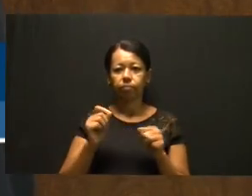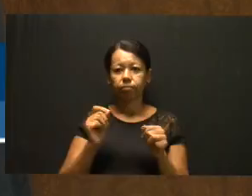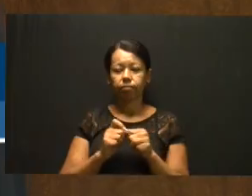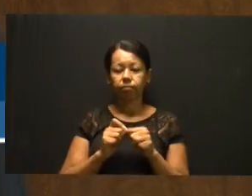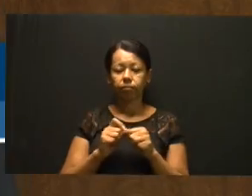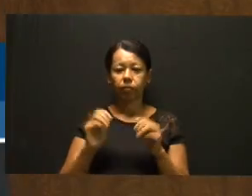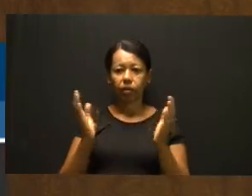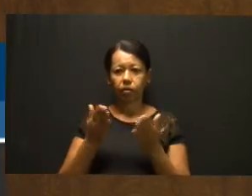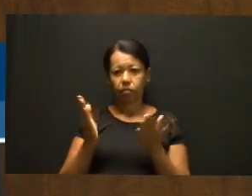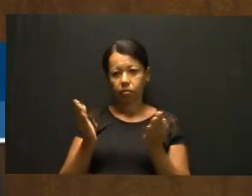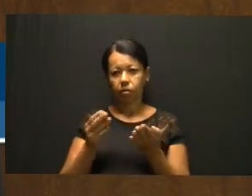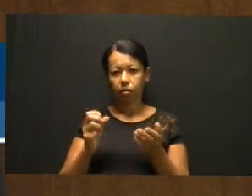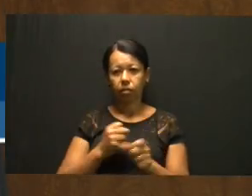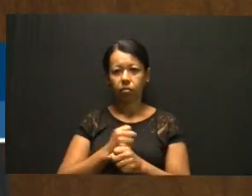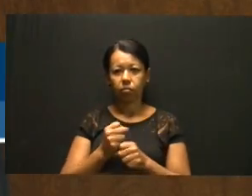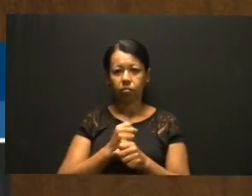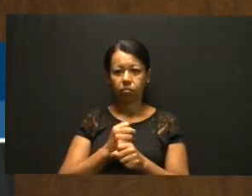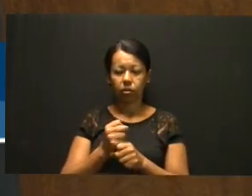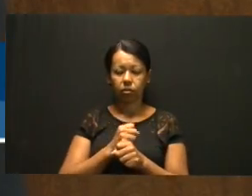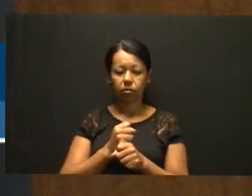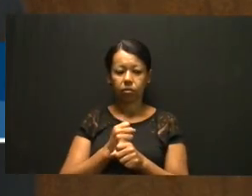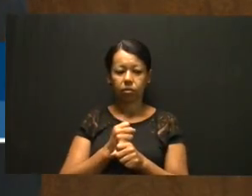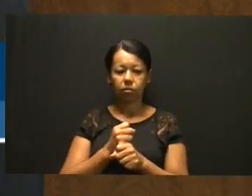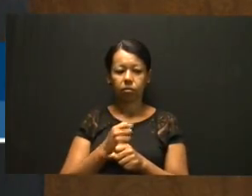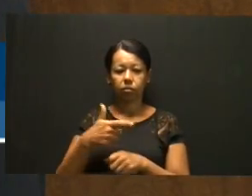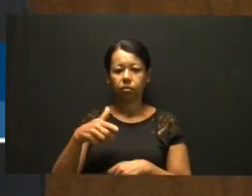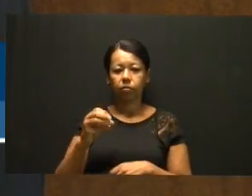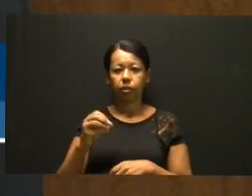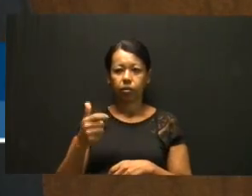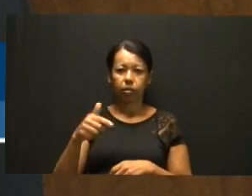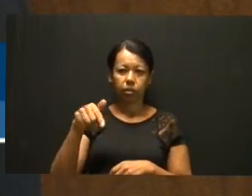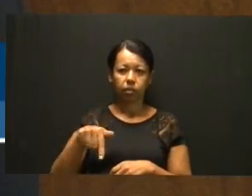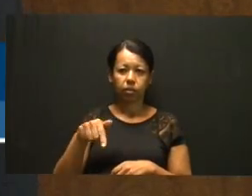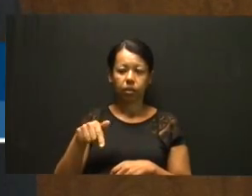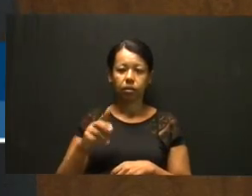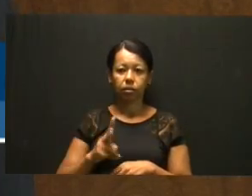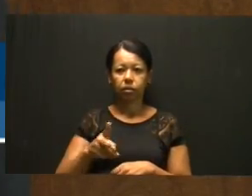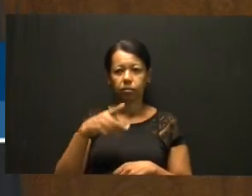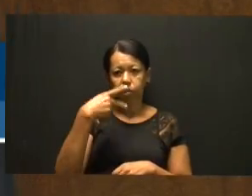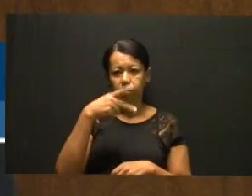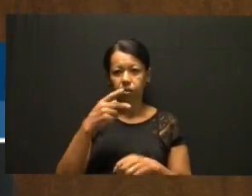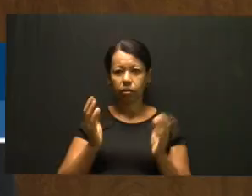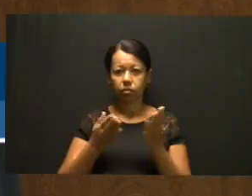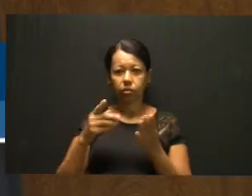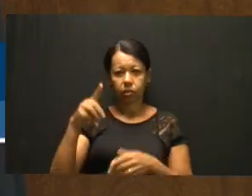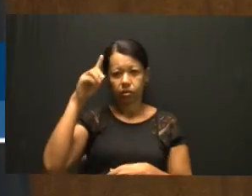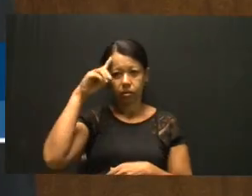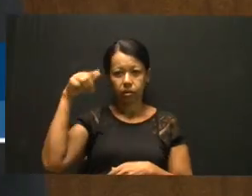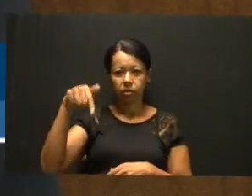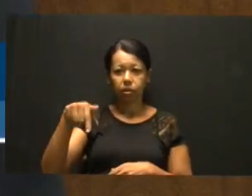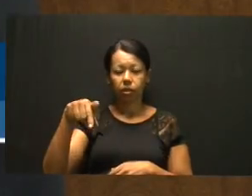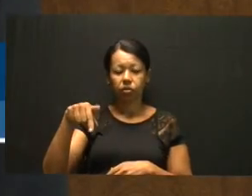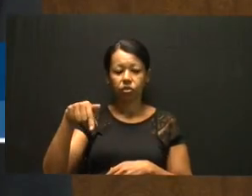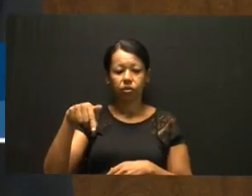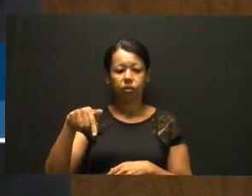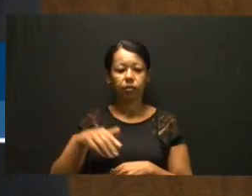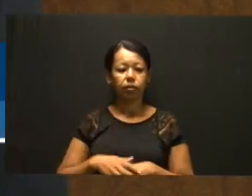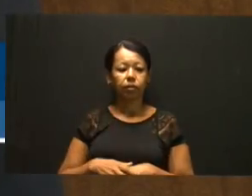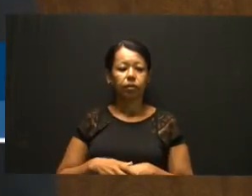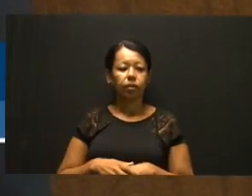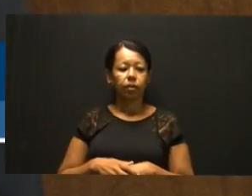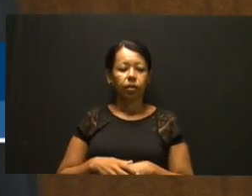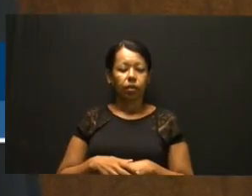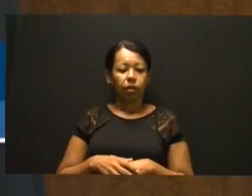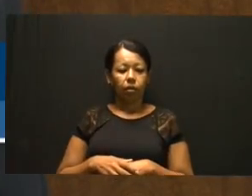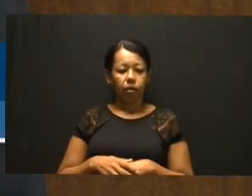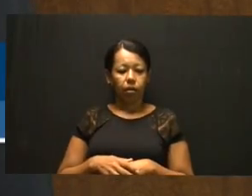agora no ano de 2017. A gente costuma dizer, hoje, por exemplo, é dia 7 de março de 2017,